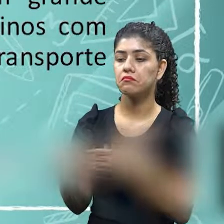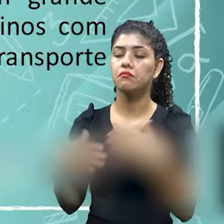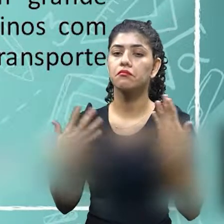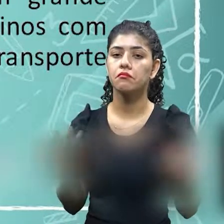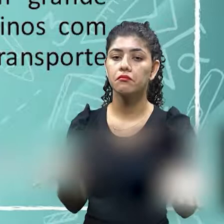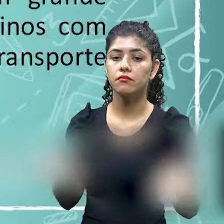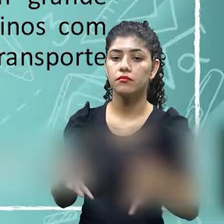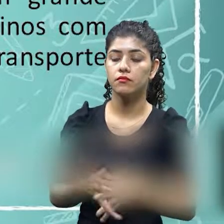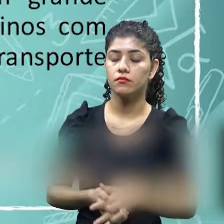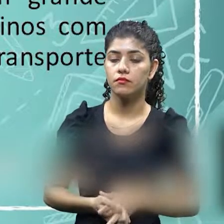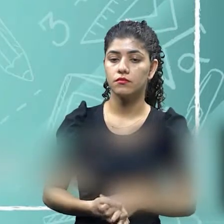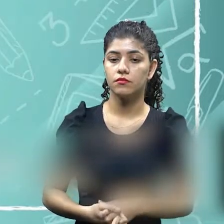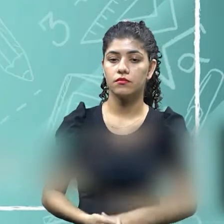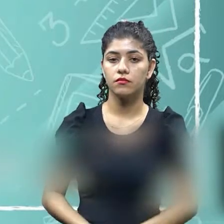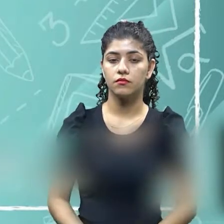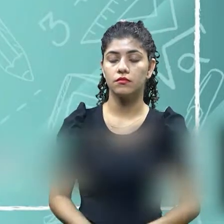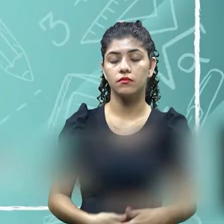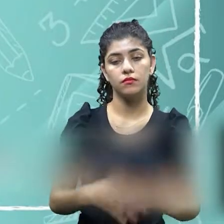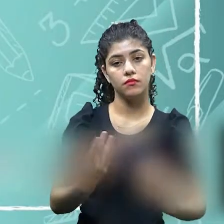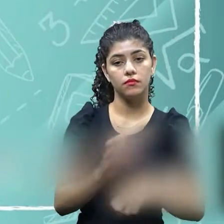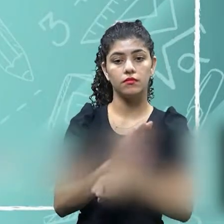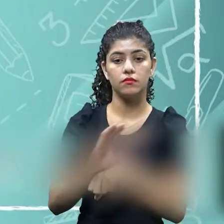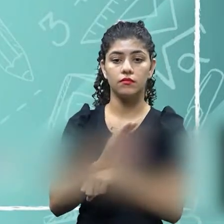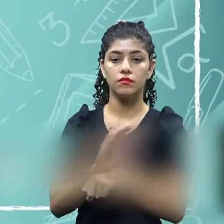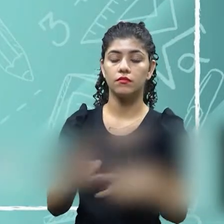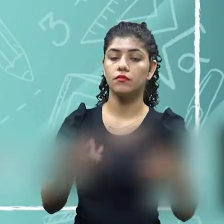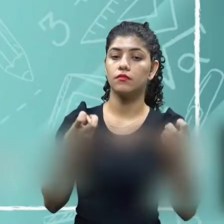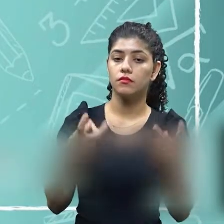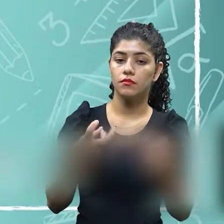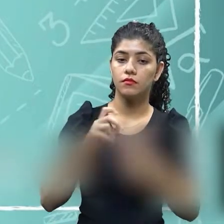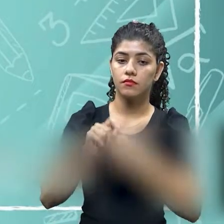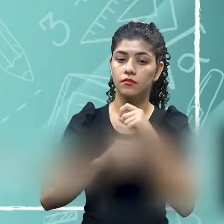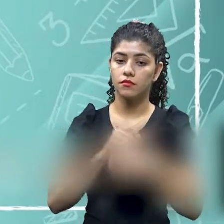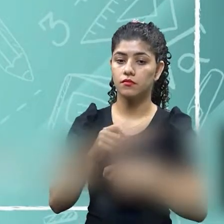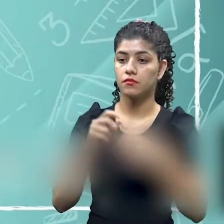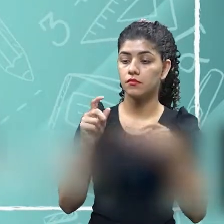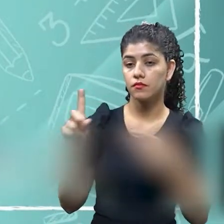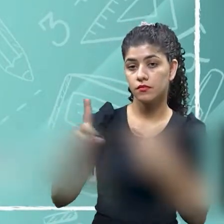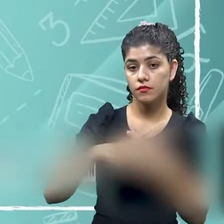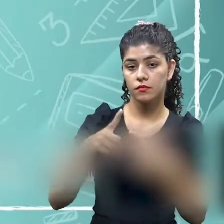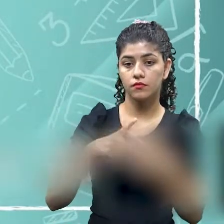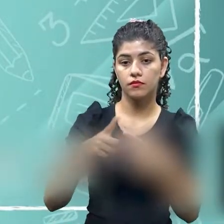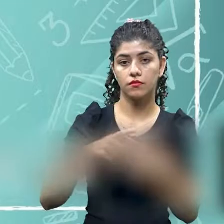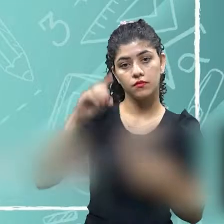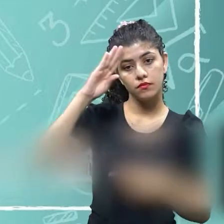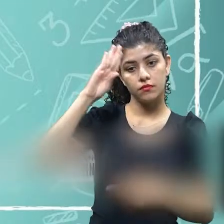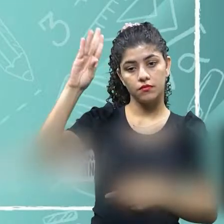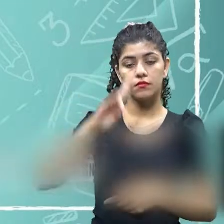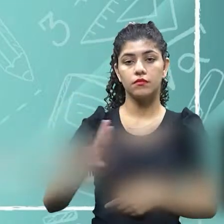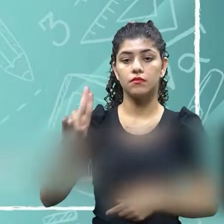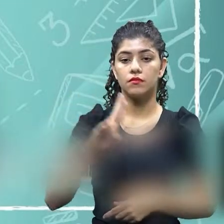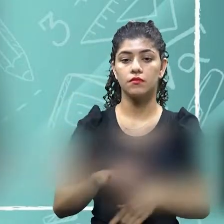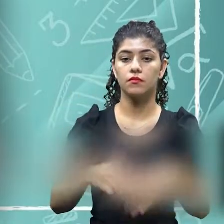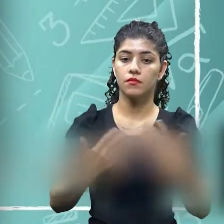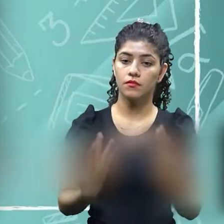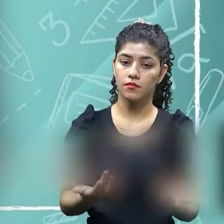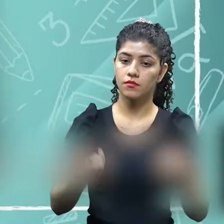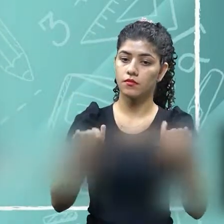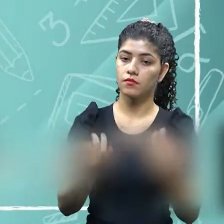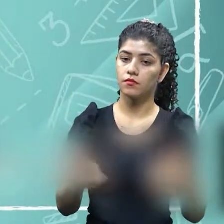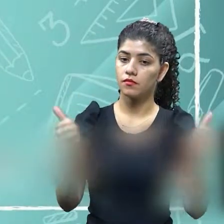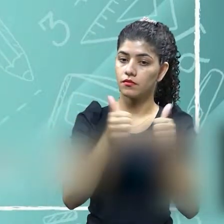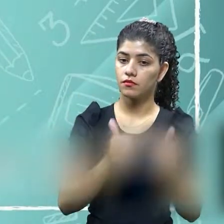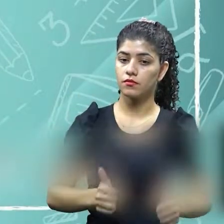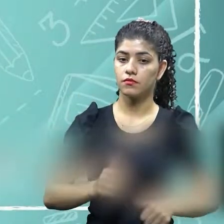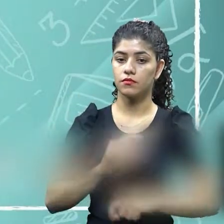transporte da logística internacional? Então, durante o nosso curso, nós observamos os modais de transportes, os principais utilizados.